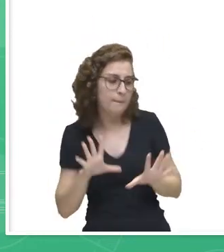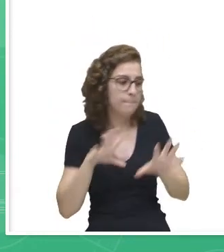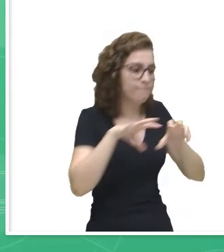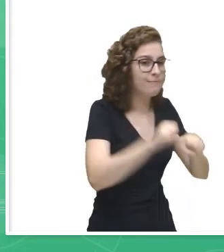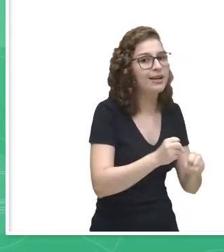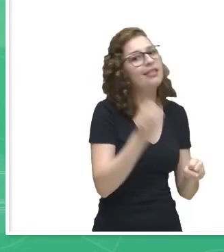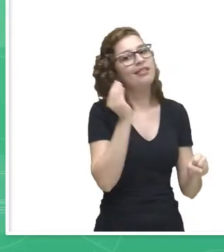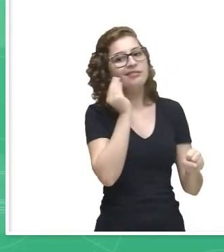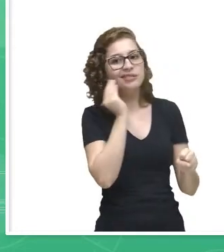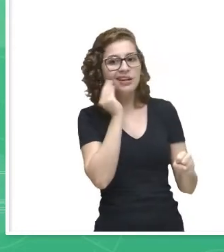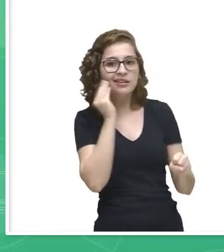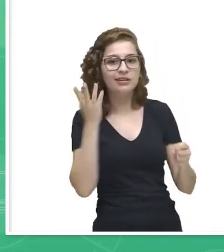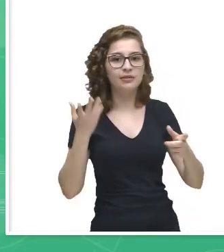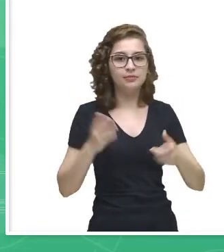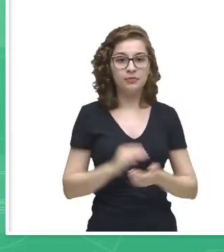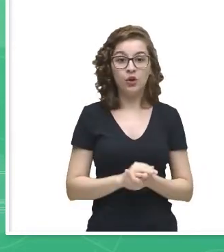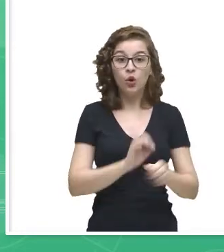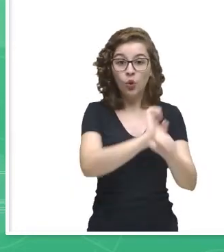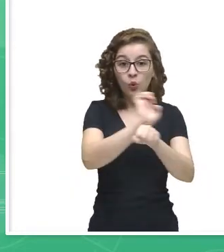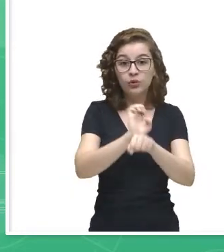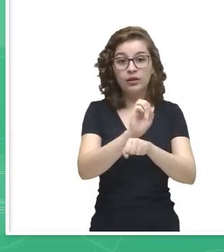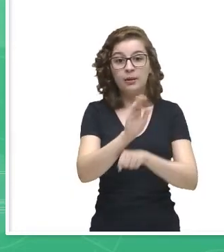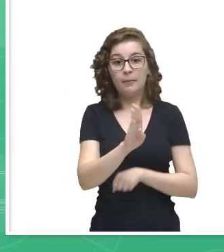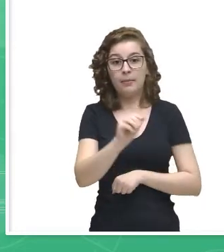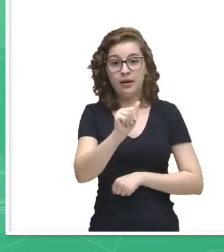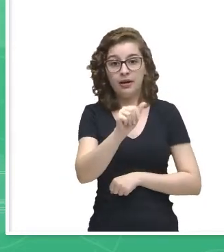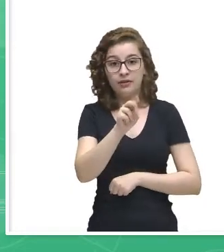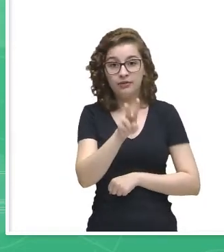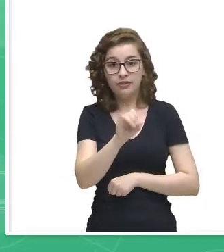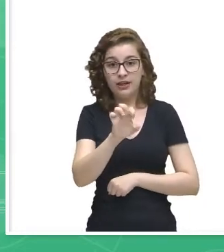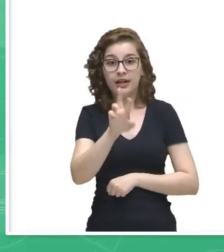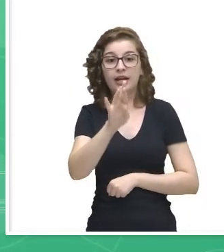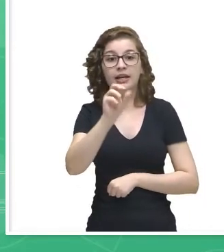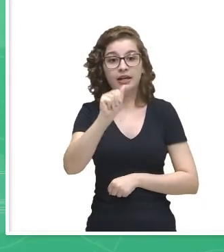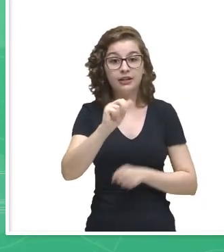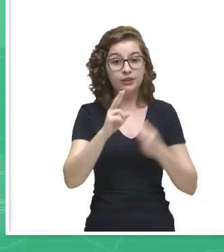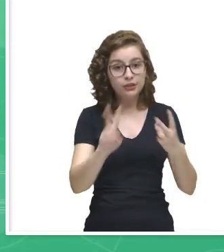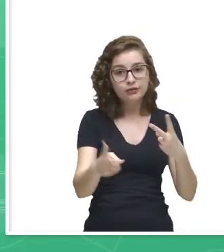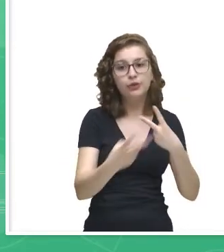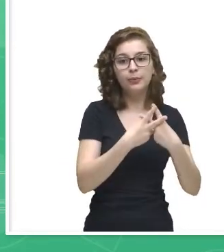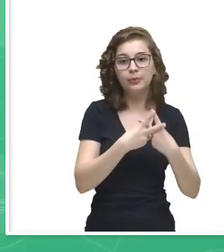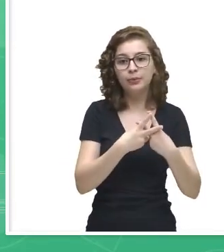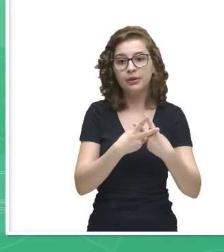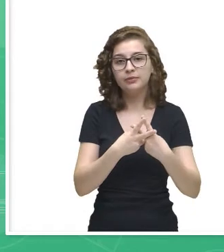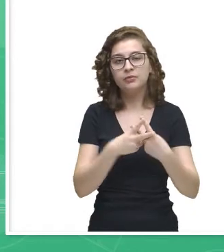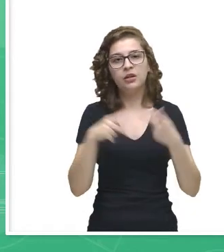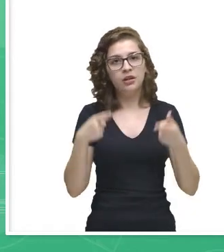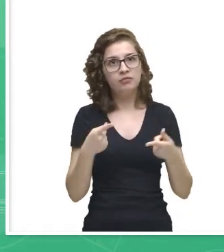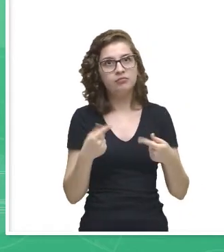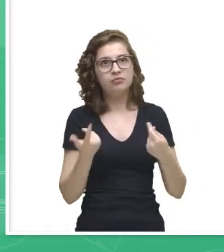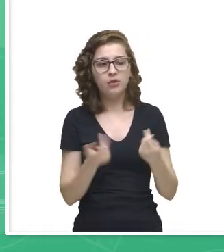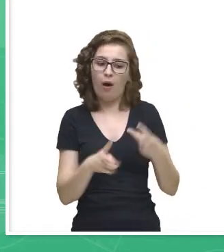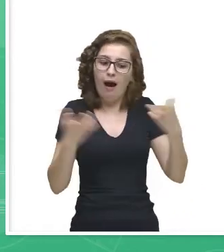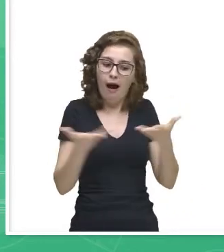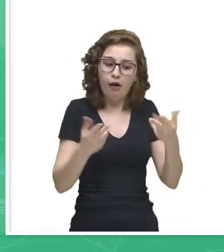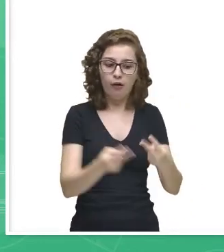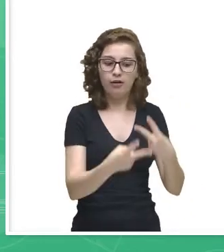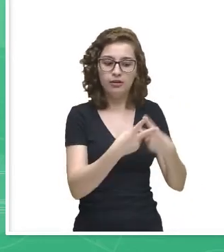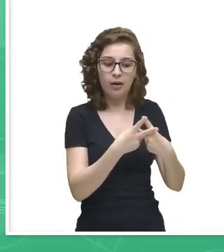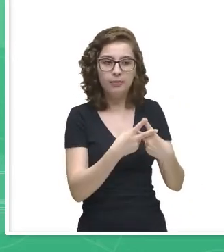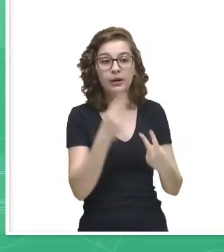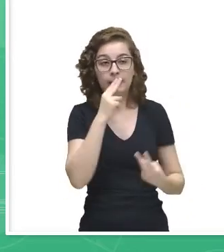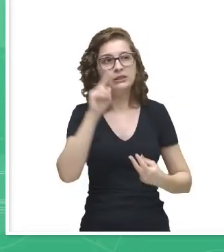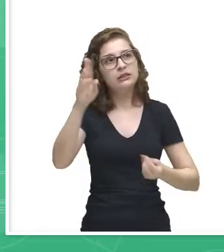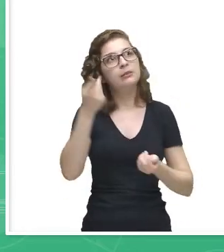e acabam sendo presos e condenados. E aí, na cadeia, Hitler não tinha muita coisa para fazer